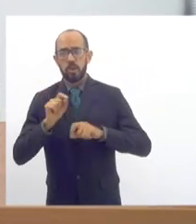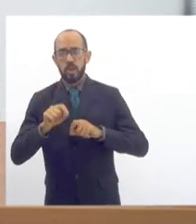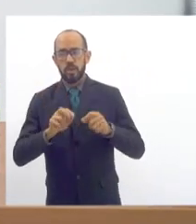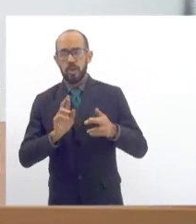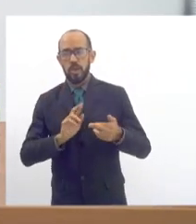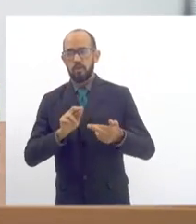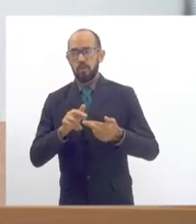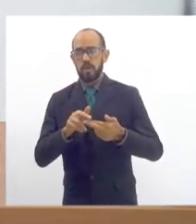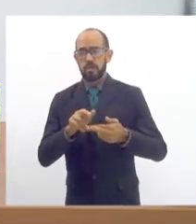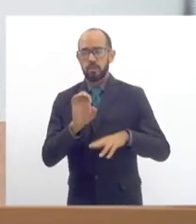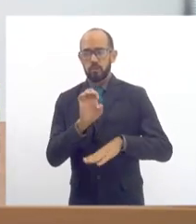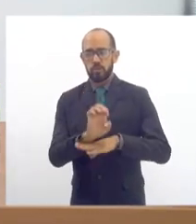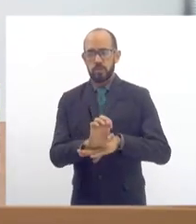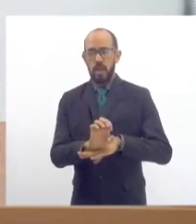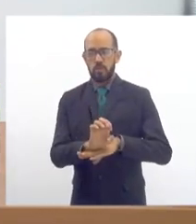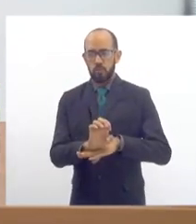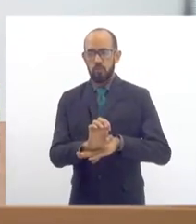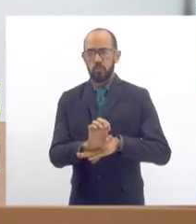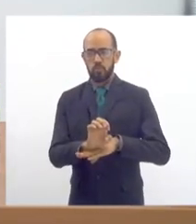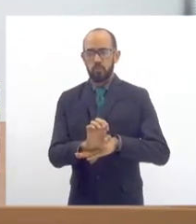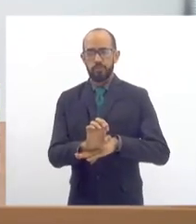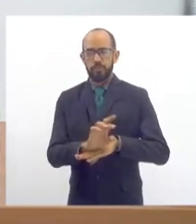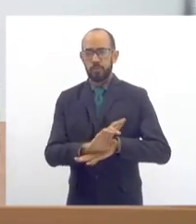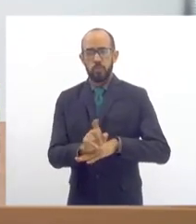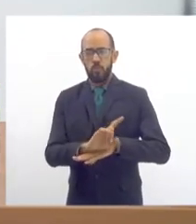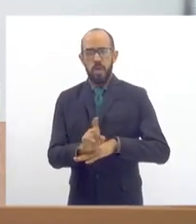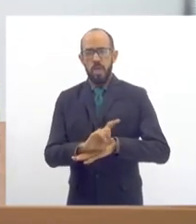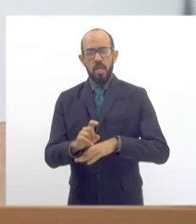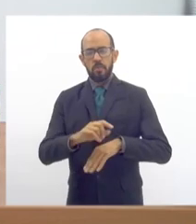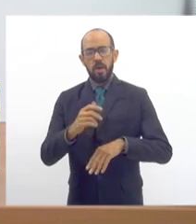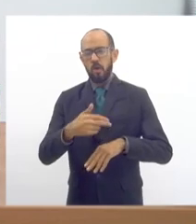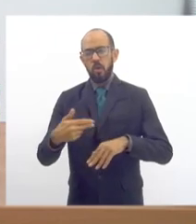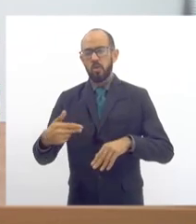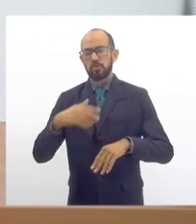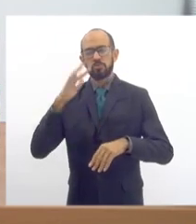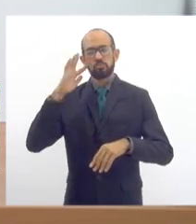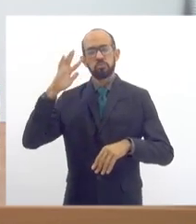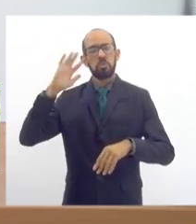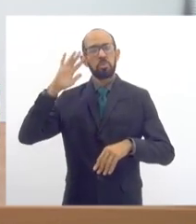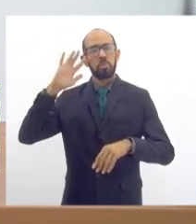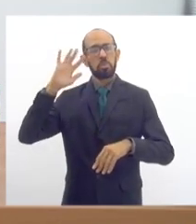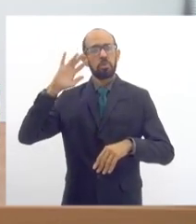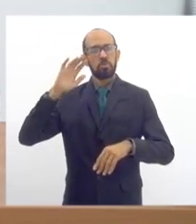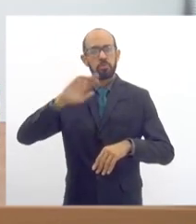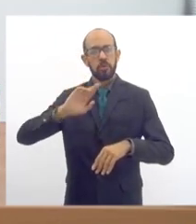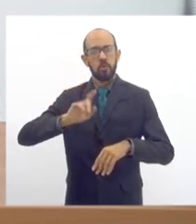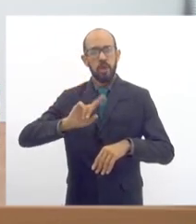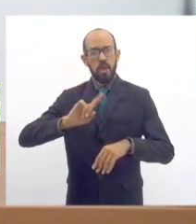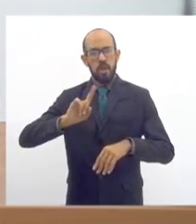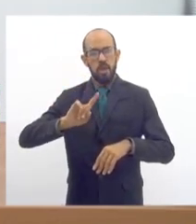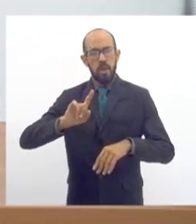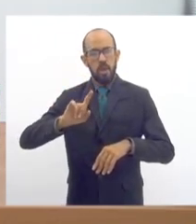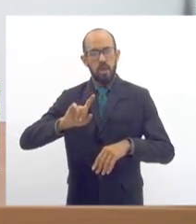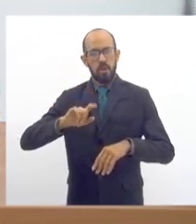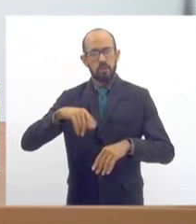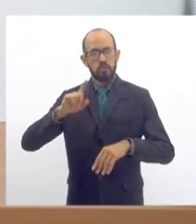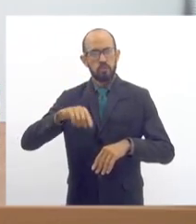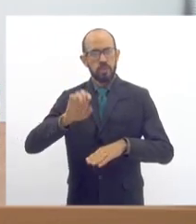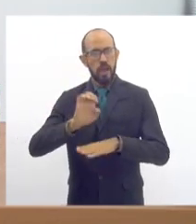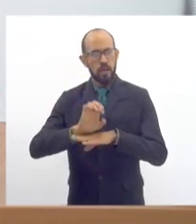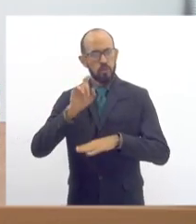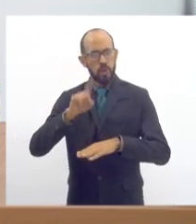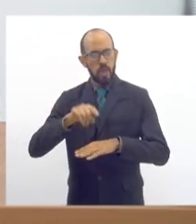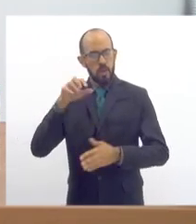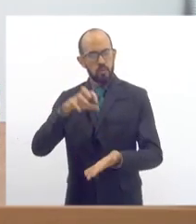ao Estado, ao poder público, isso não é uma abstração, não é, pessoal? O Estado são seus órgãos, suas políticas, os serviços